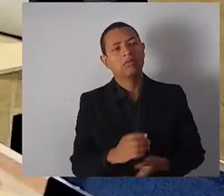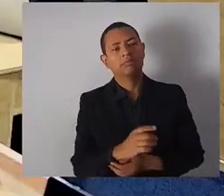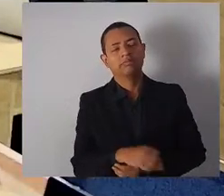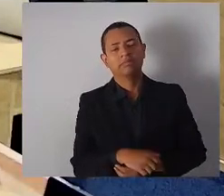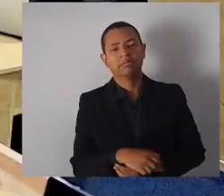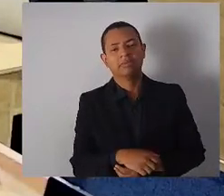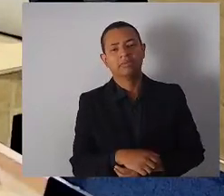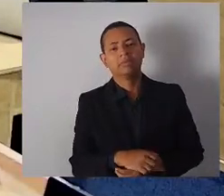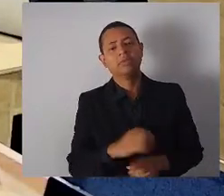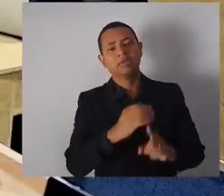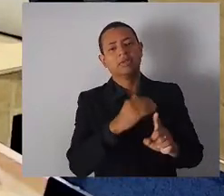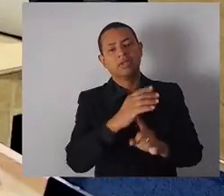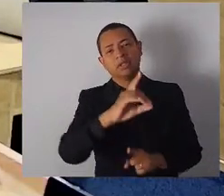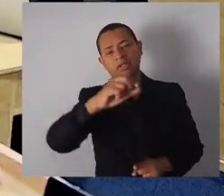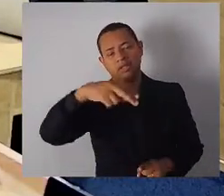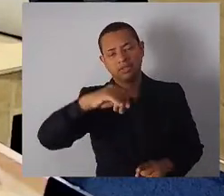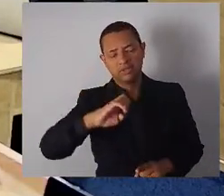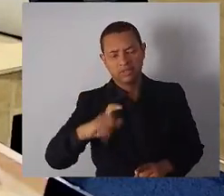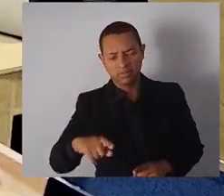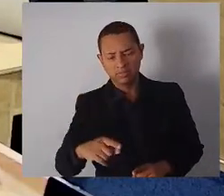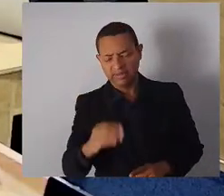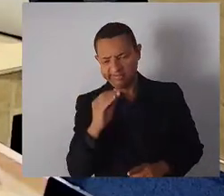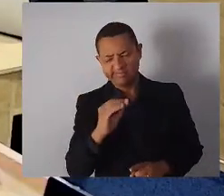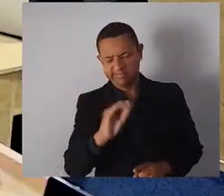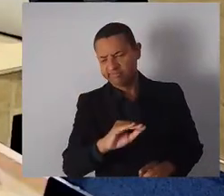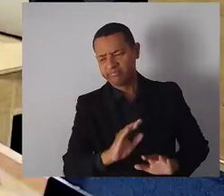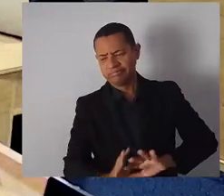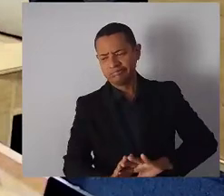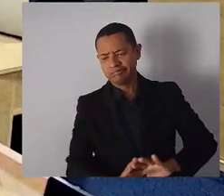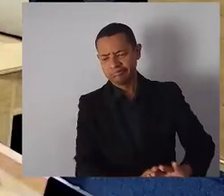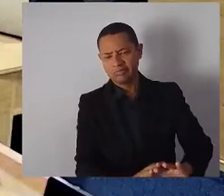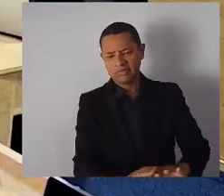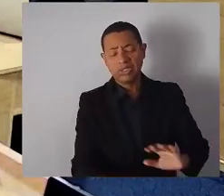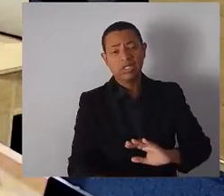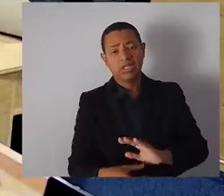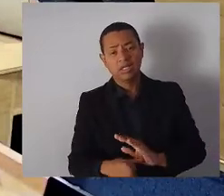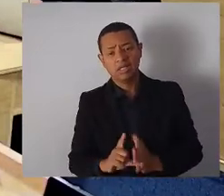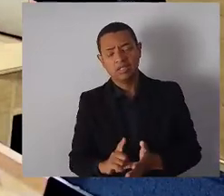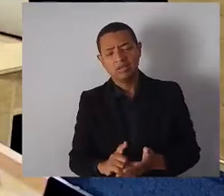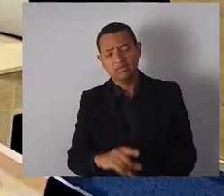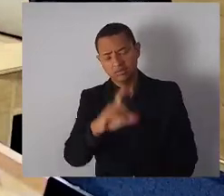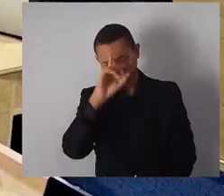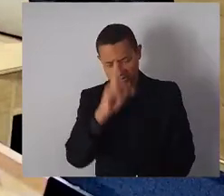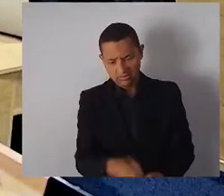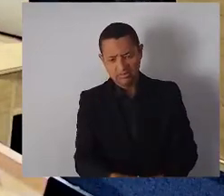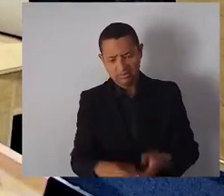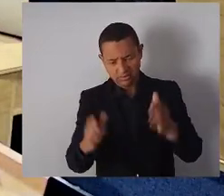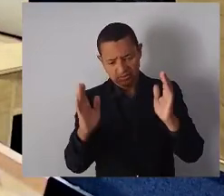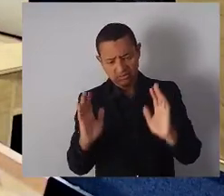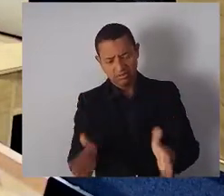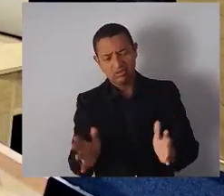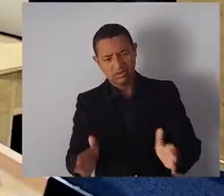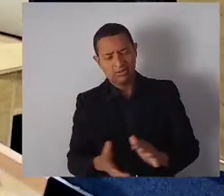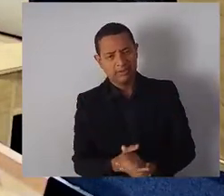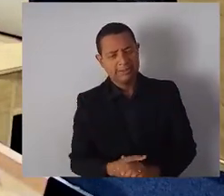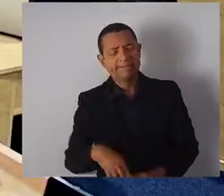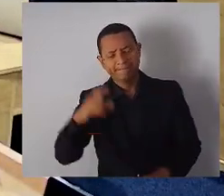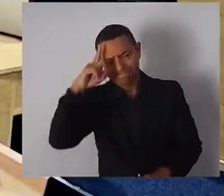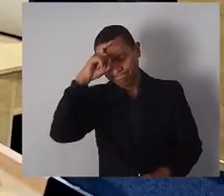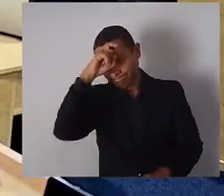nós já... Como é que eu vou rejeitar algo que a gente já disse que não pode ser rejeitado, né? Então, tinha essa dificuldade.